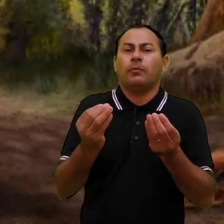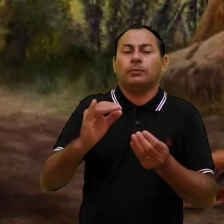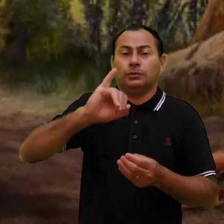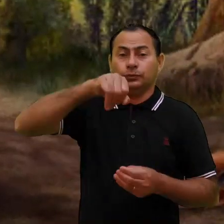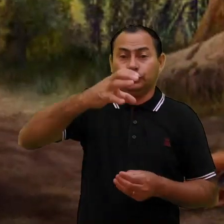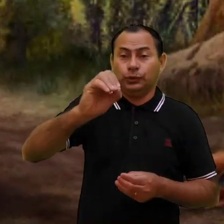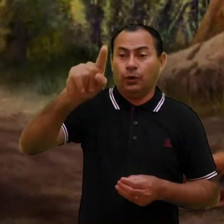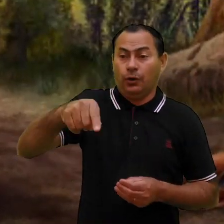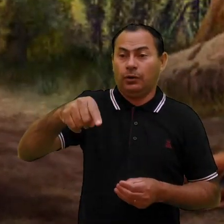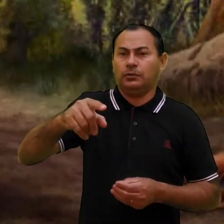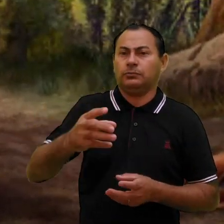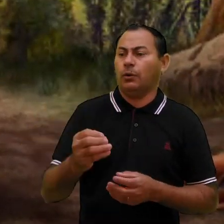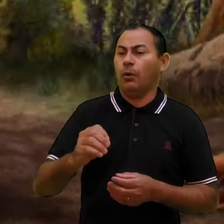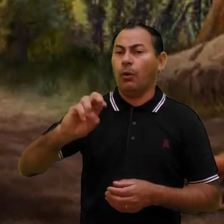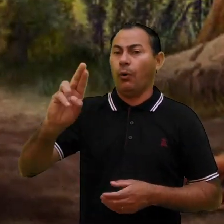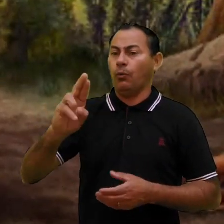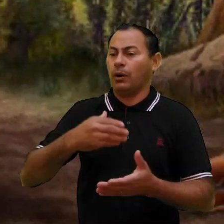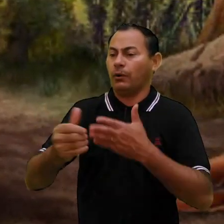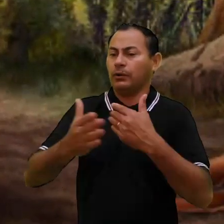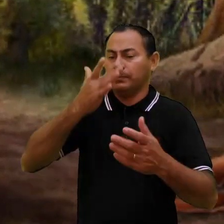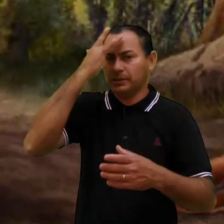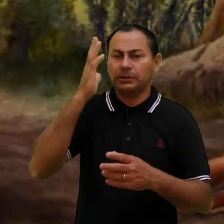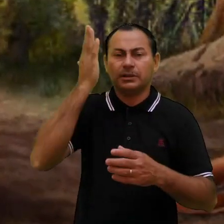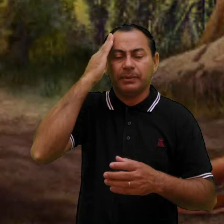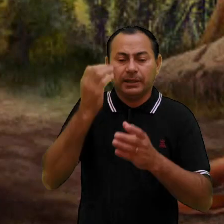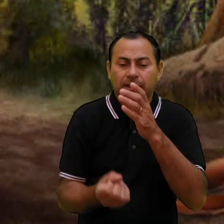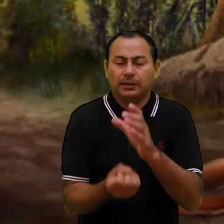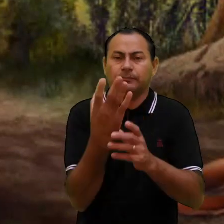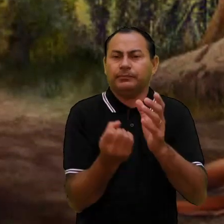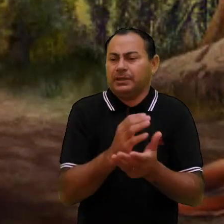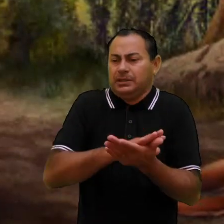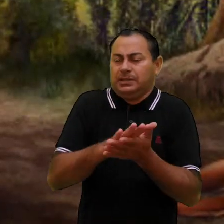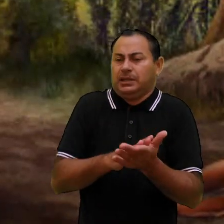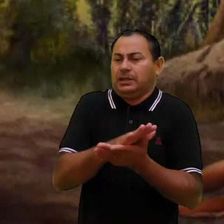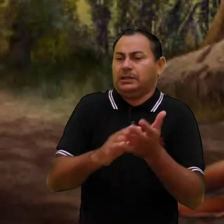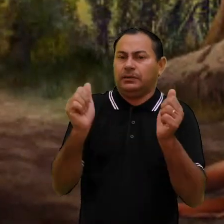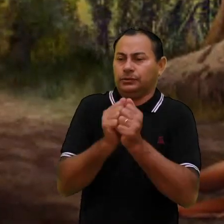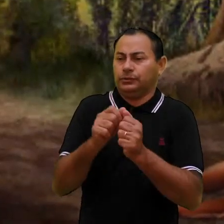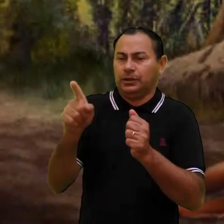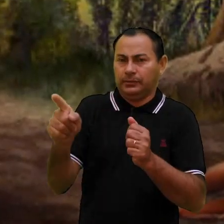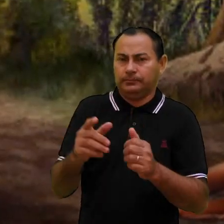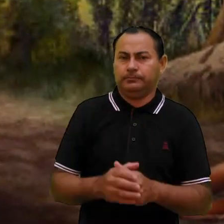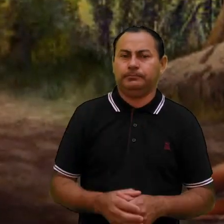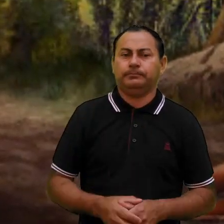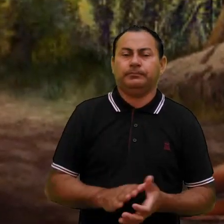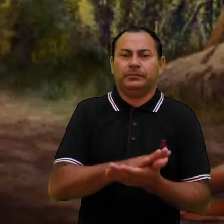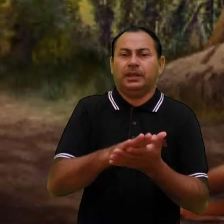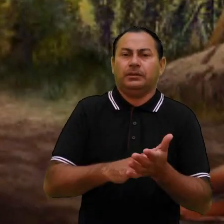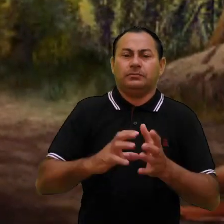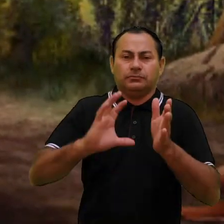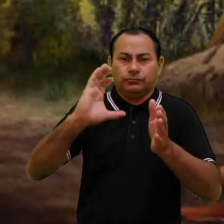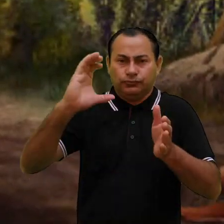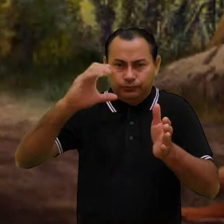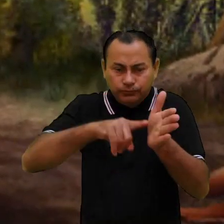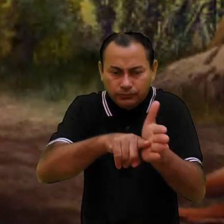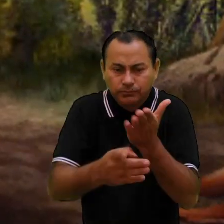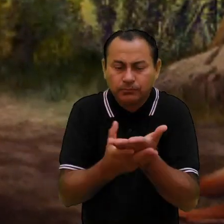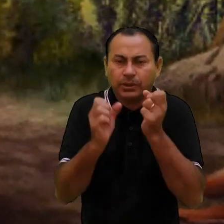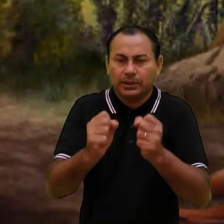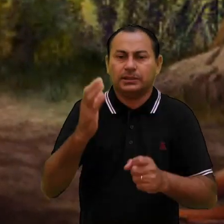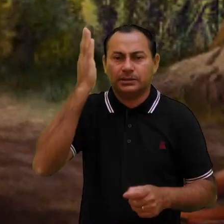Jó ou qualquer outra pessoa poderia saber tanto assim sobre a criação? Ninguém estava lá. Nenhum cientista poderia